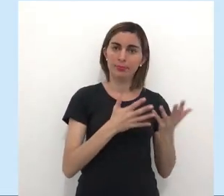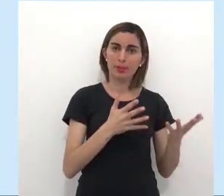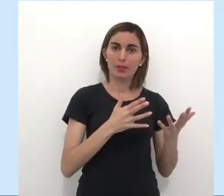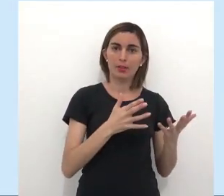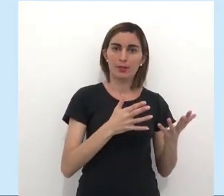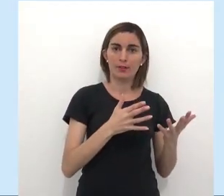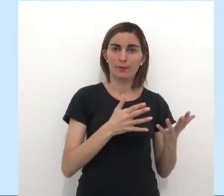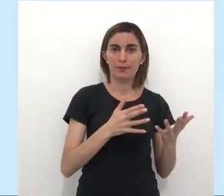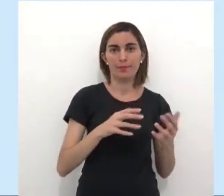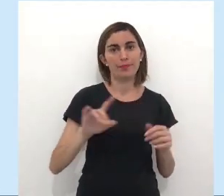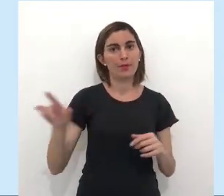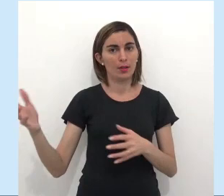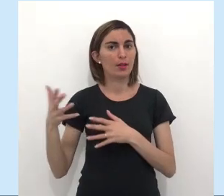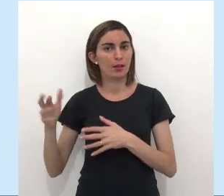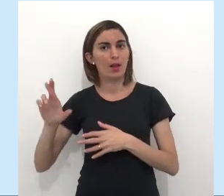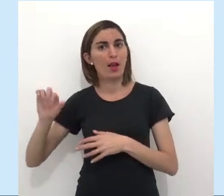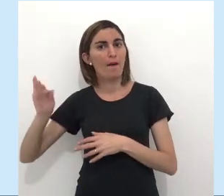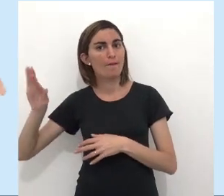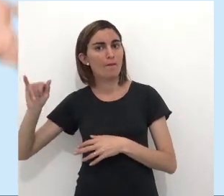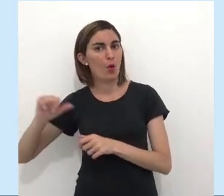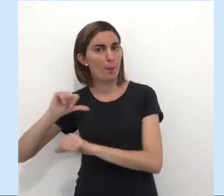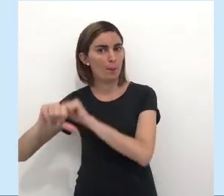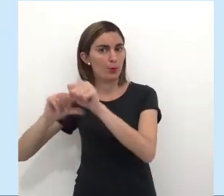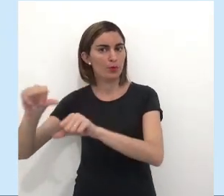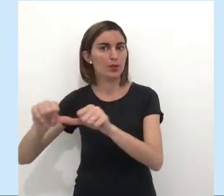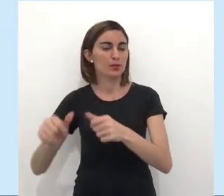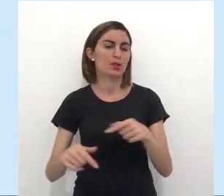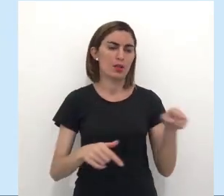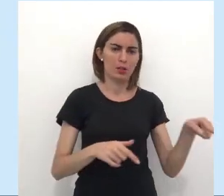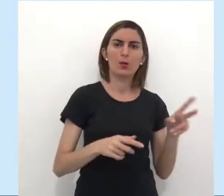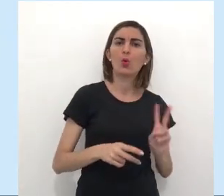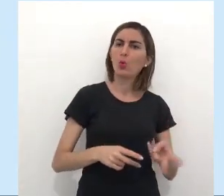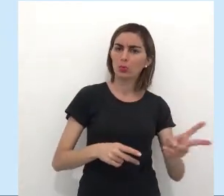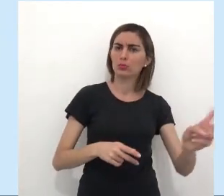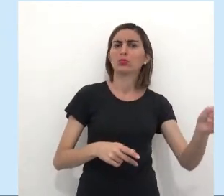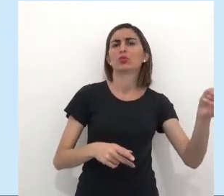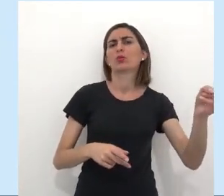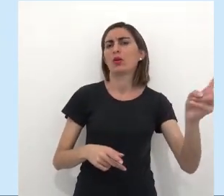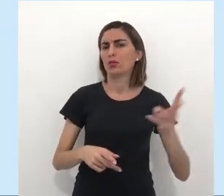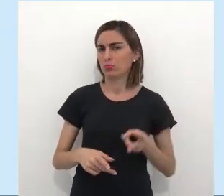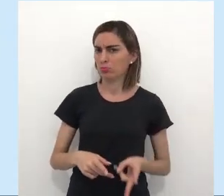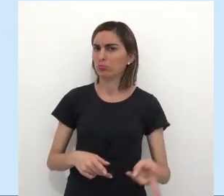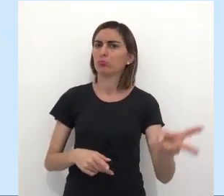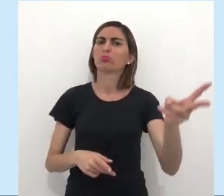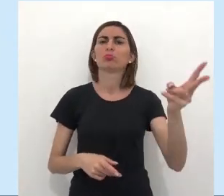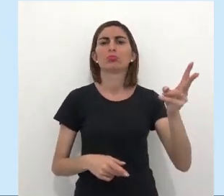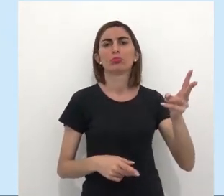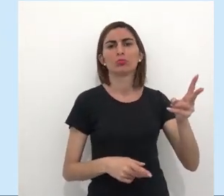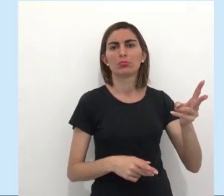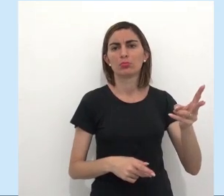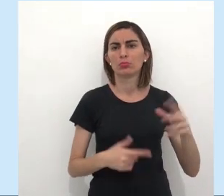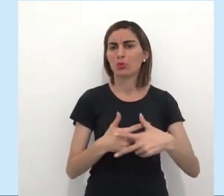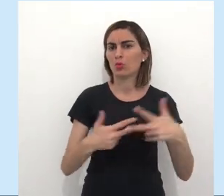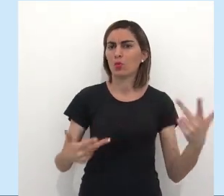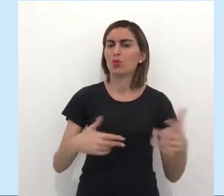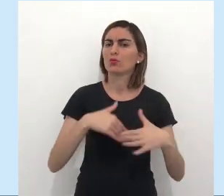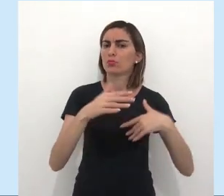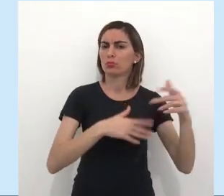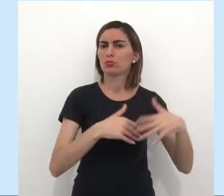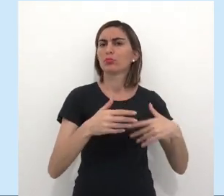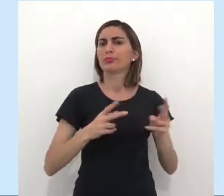que queriam reformas. Do outro lado, que queriam que mantivessem